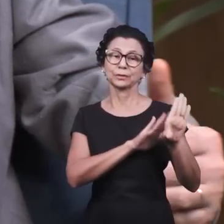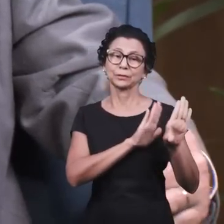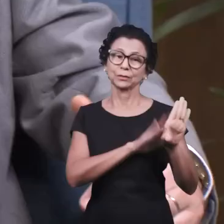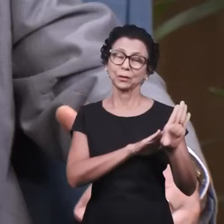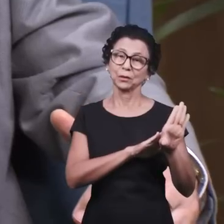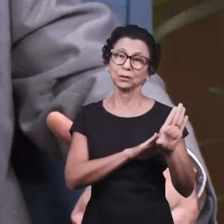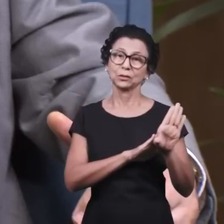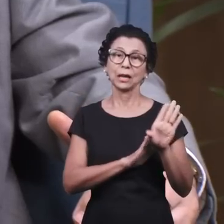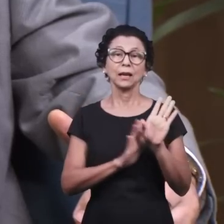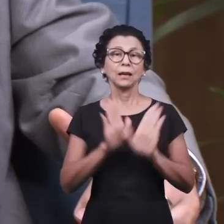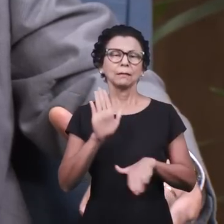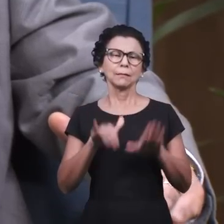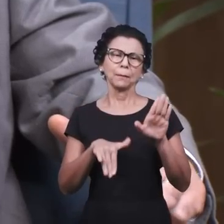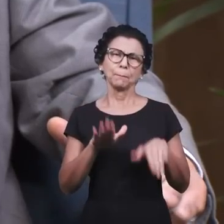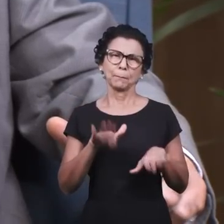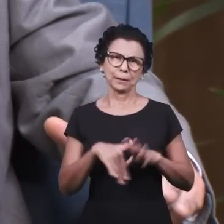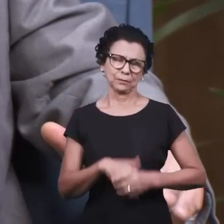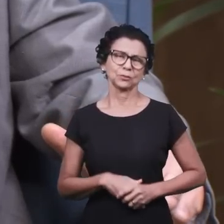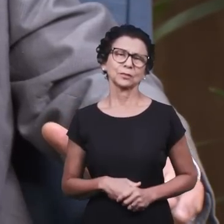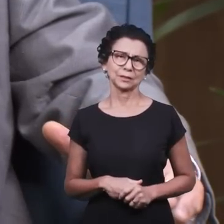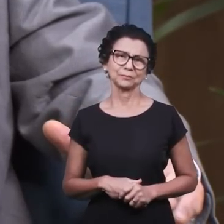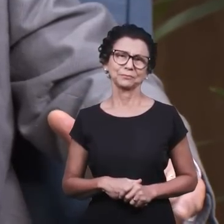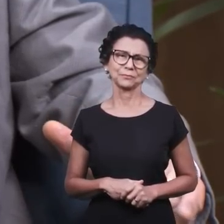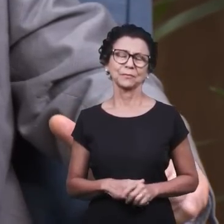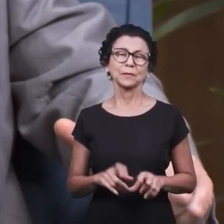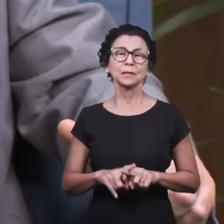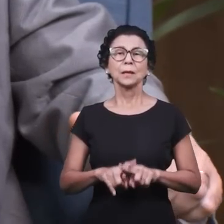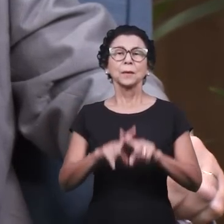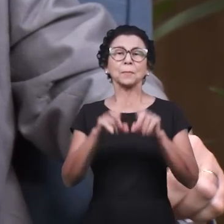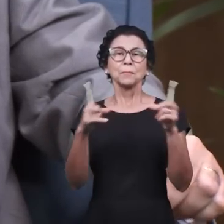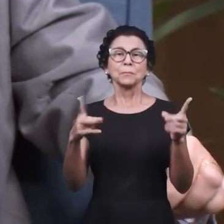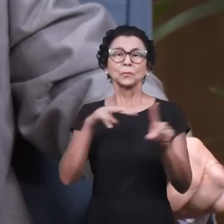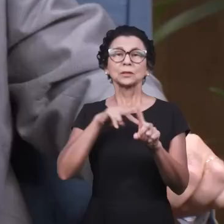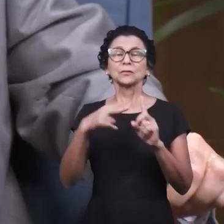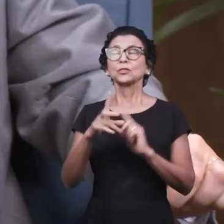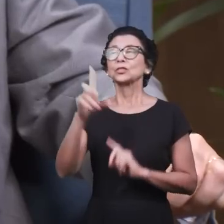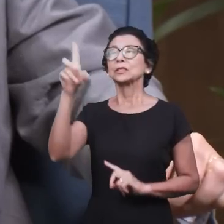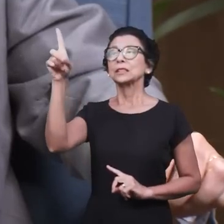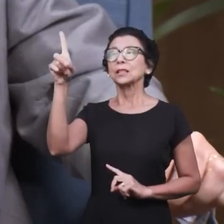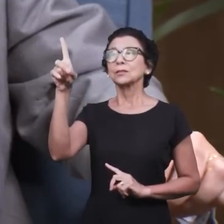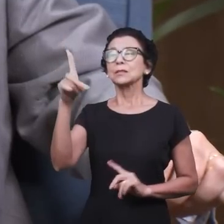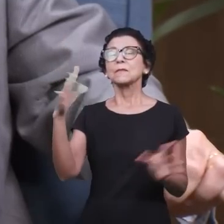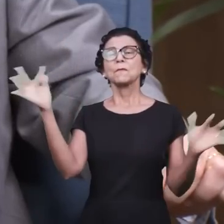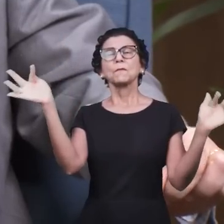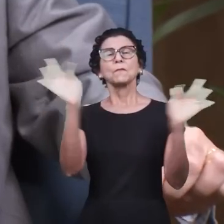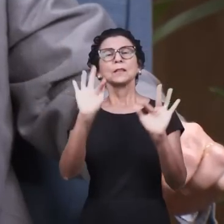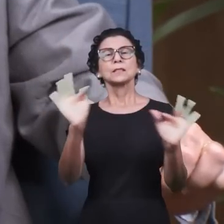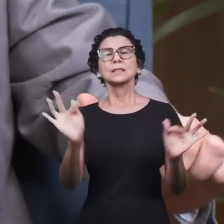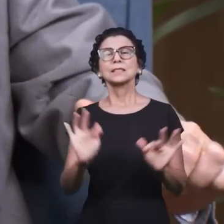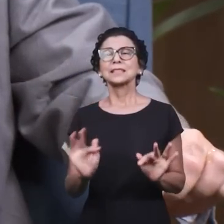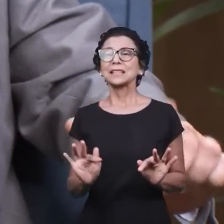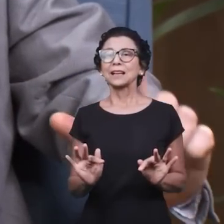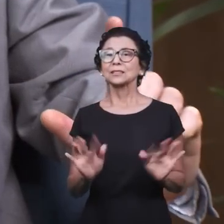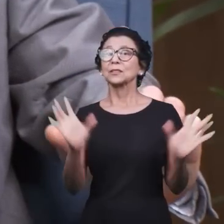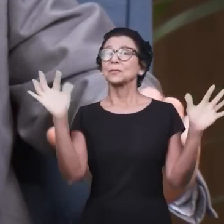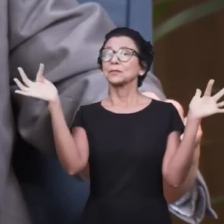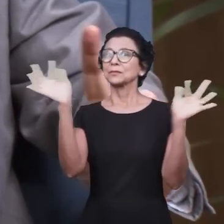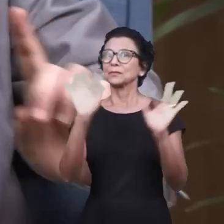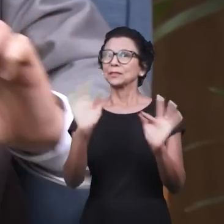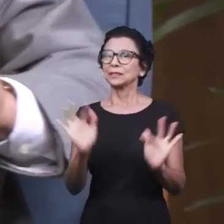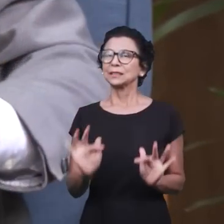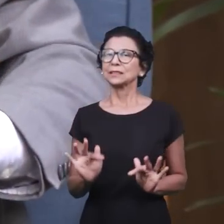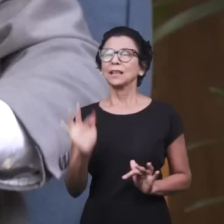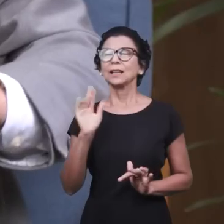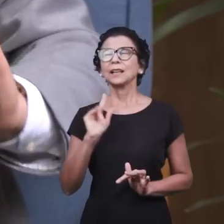do ponto de vista da felicidade de Deus, ser um bem-aventurado é absoluto. Glória a Deus. É uma felicidade feliz,